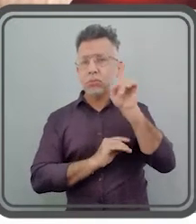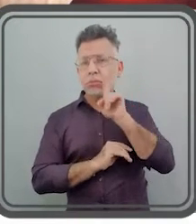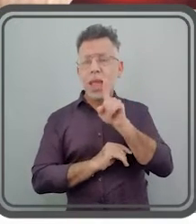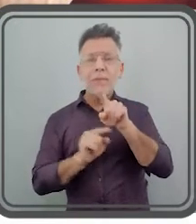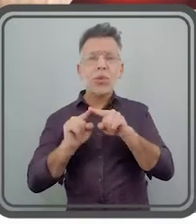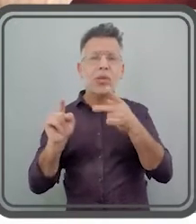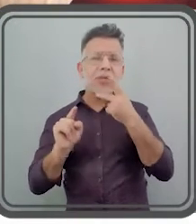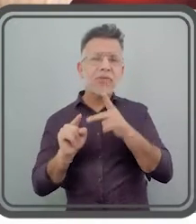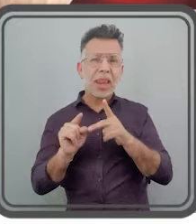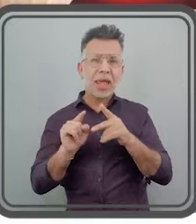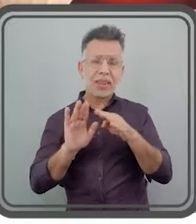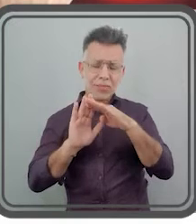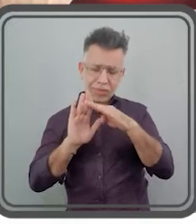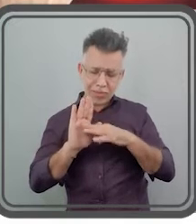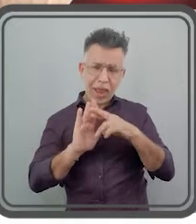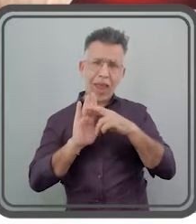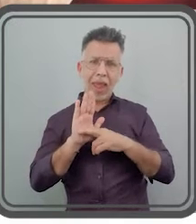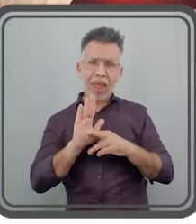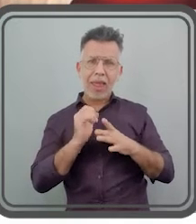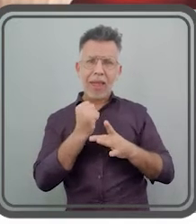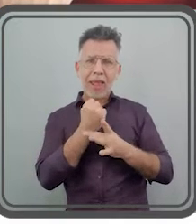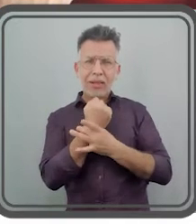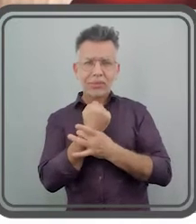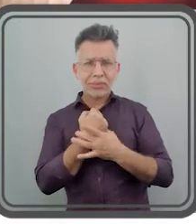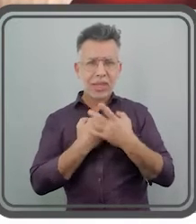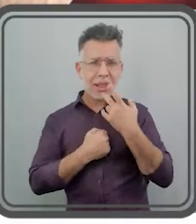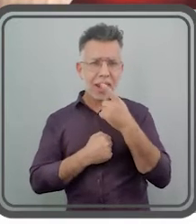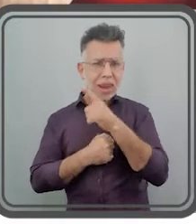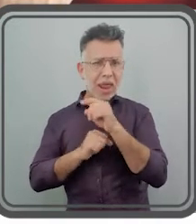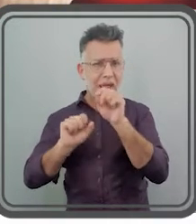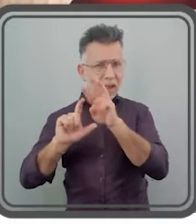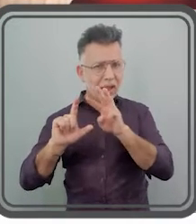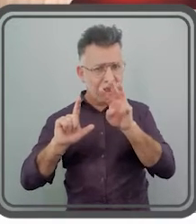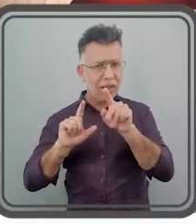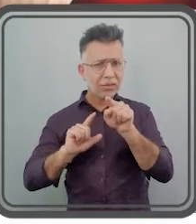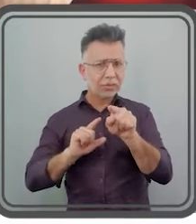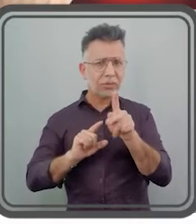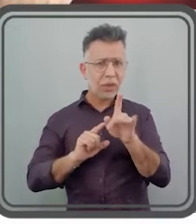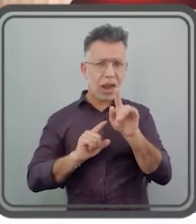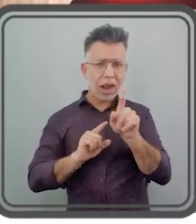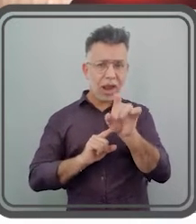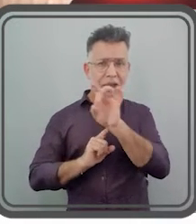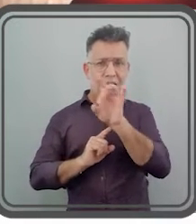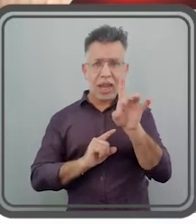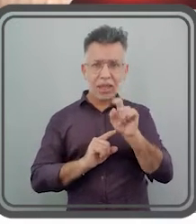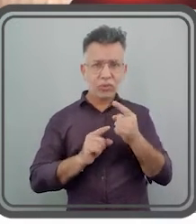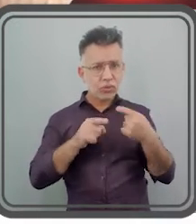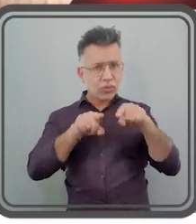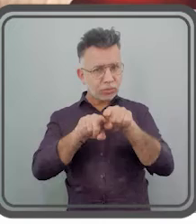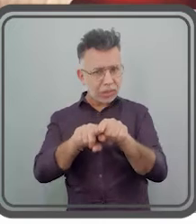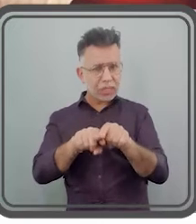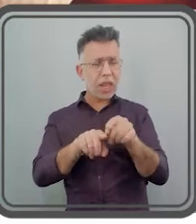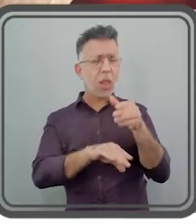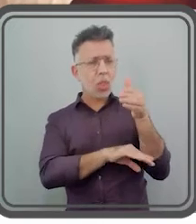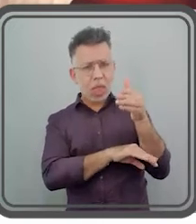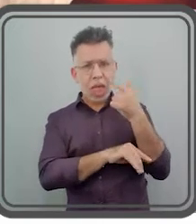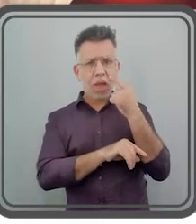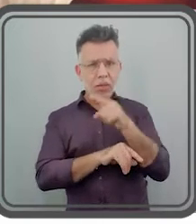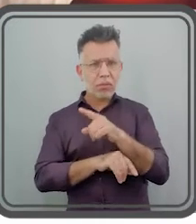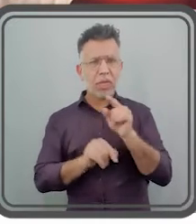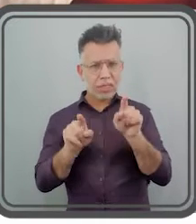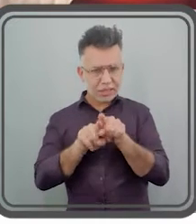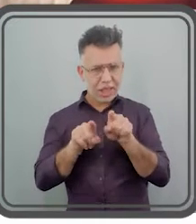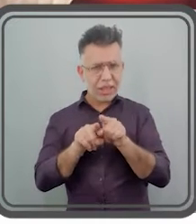quando a gente fala de protocolo de segurança né como é que você é lá na plataforma do caiaque cada um dos hotéis cada um dos seus parceiros ele ele